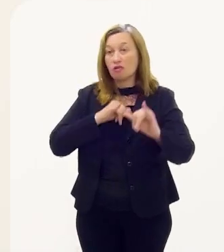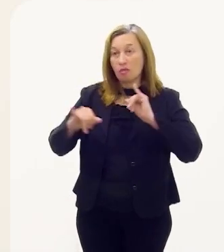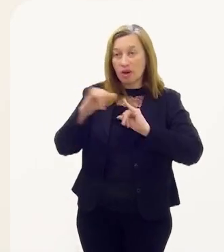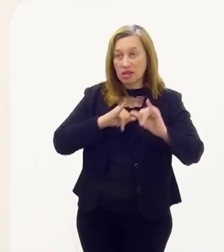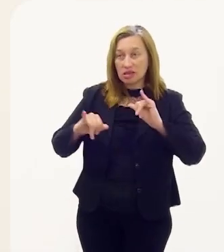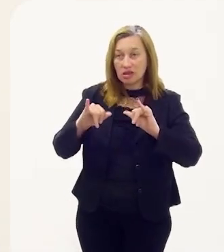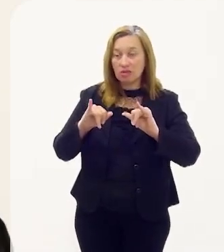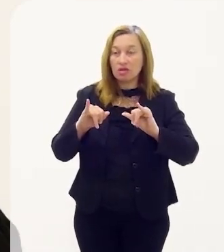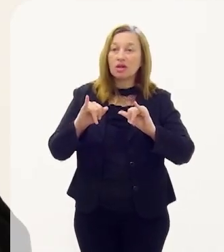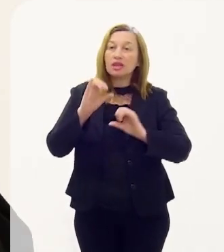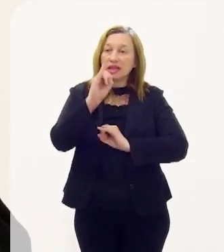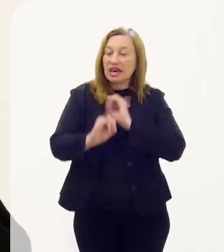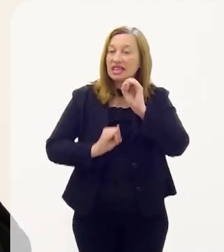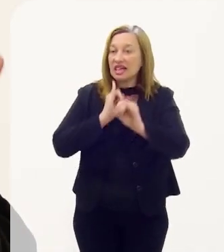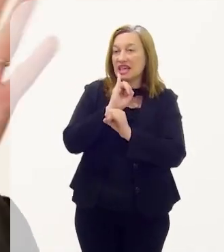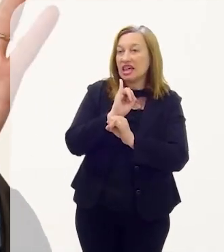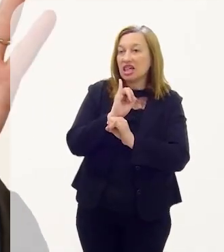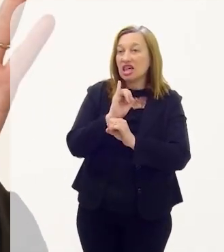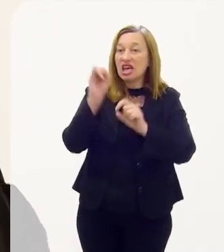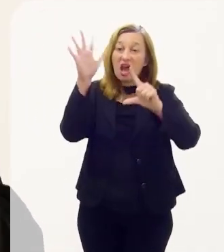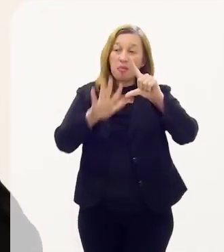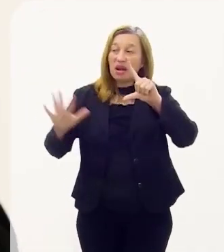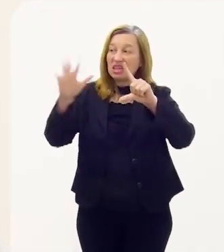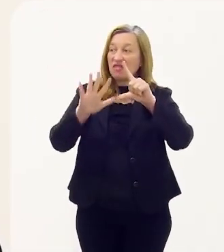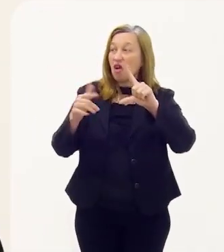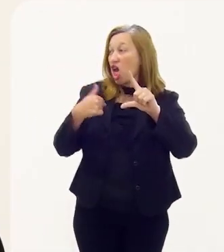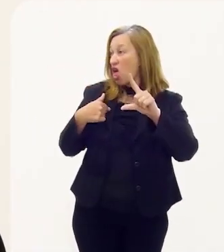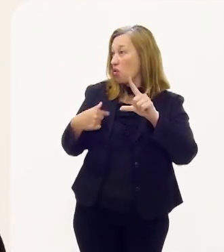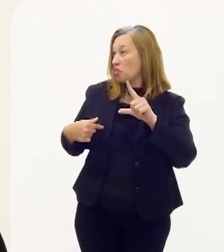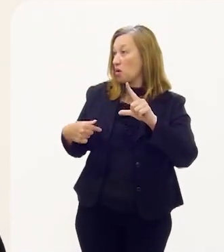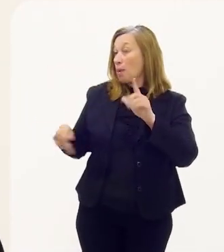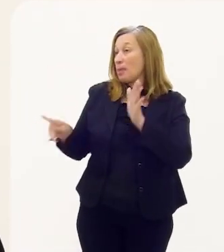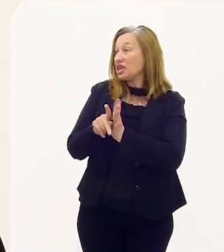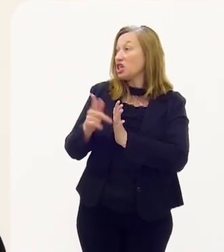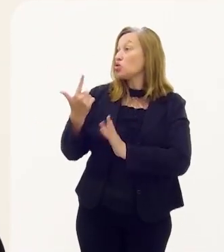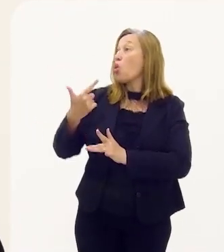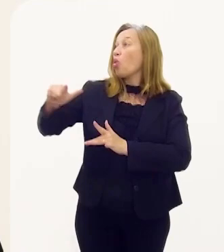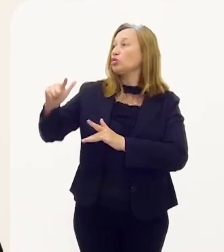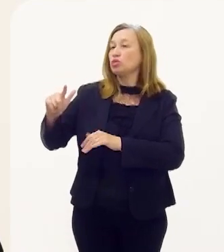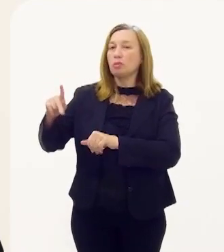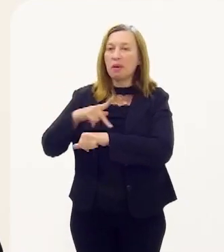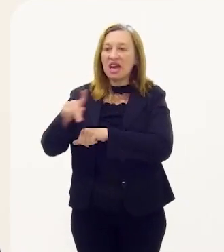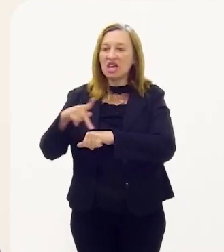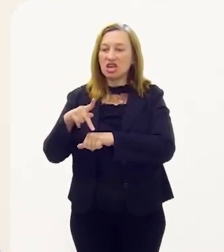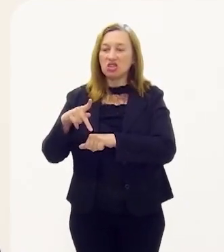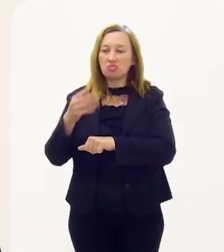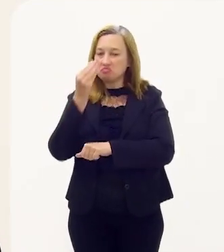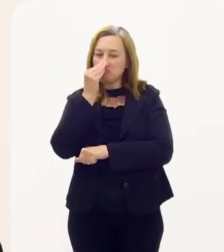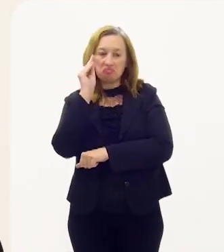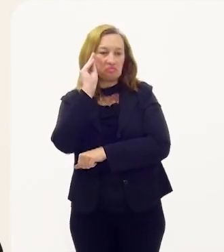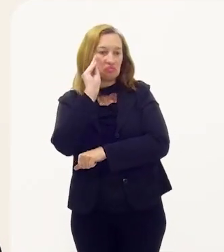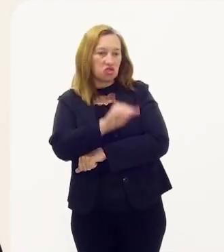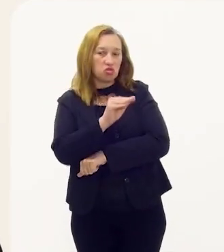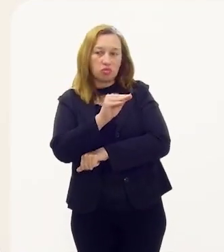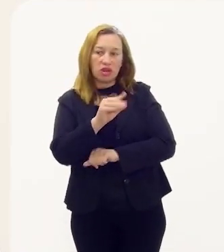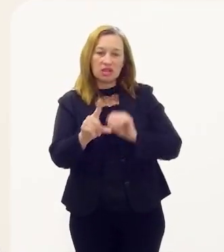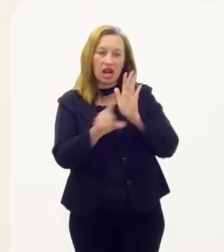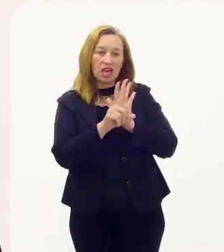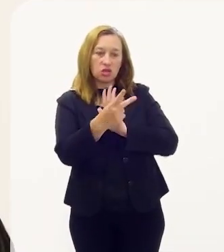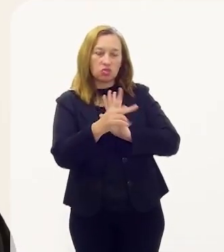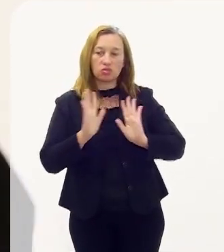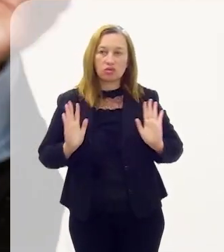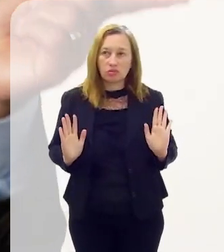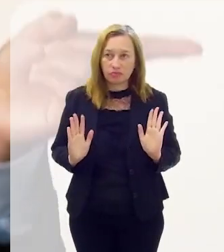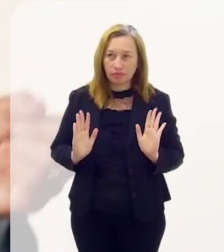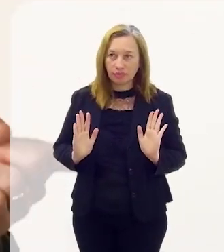internet. E a plataforma, não, eu estou em outro país, não me submeto às suas leis e às suas decisões,